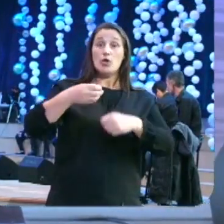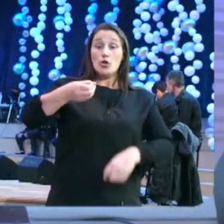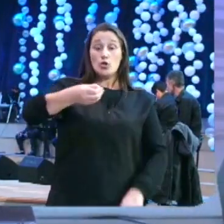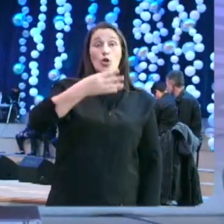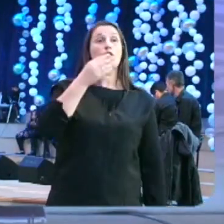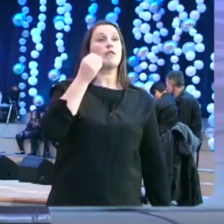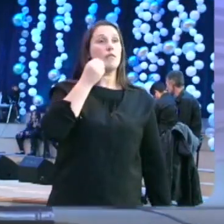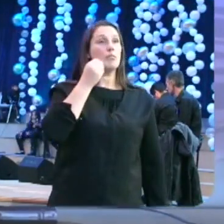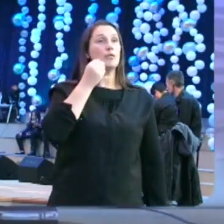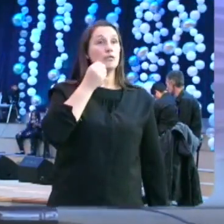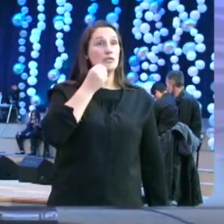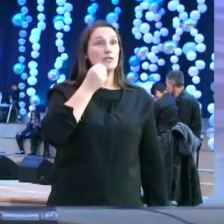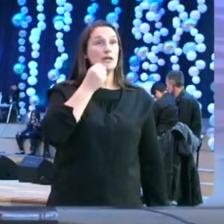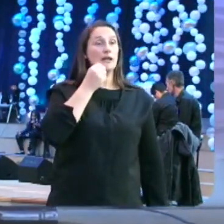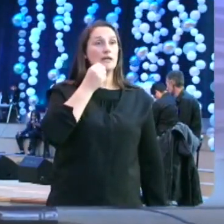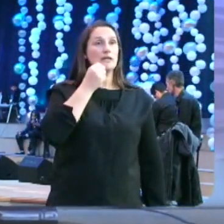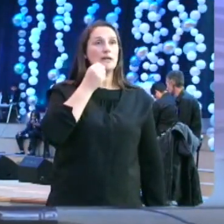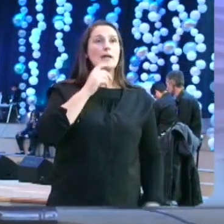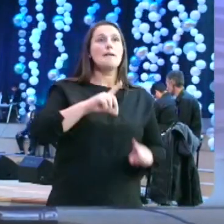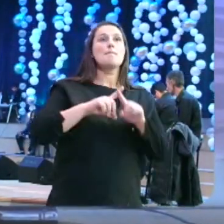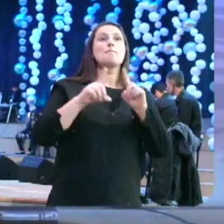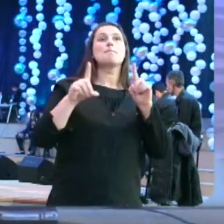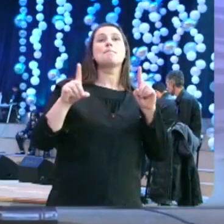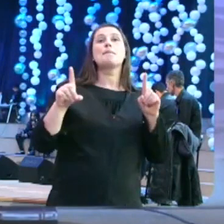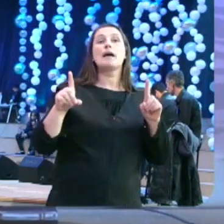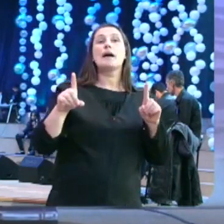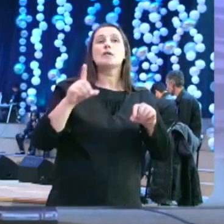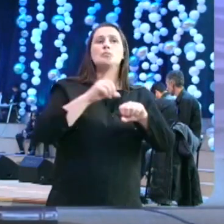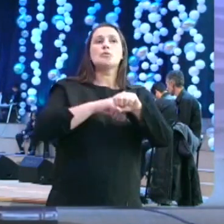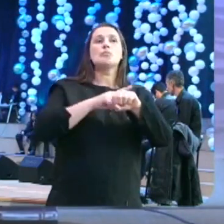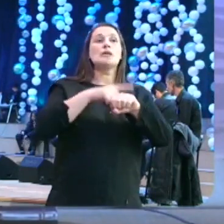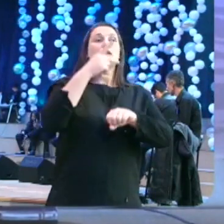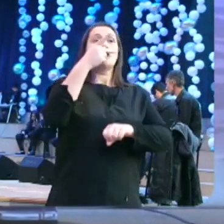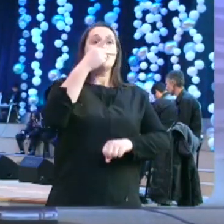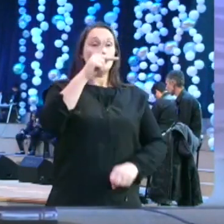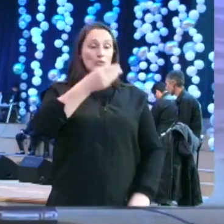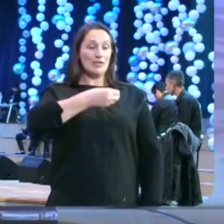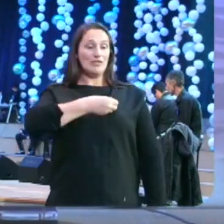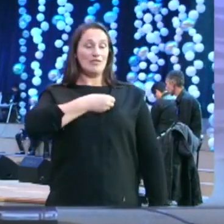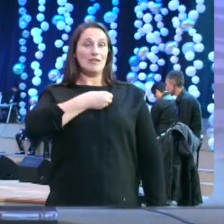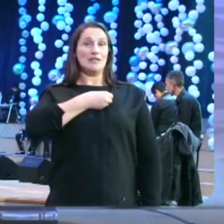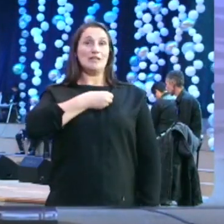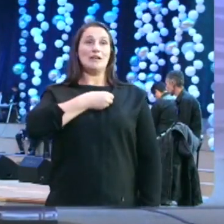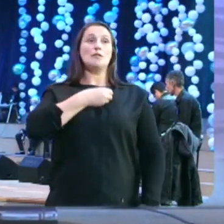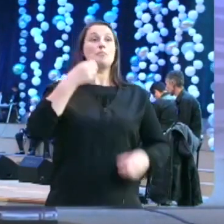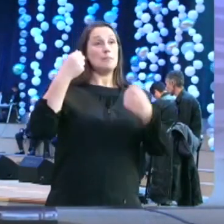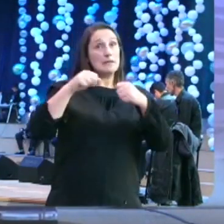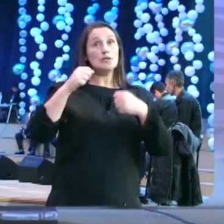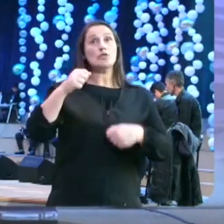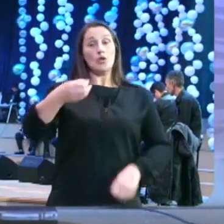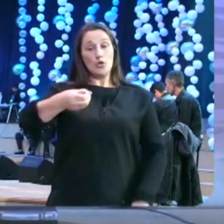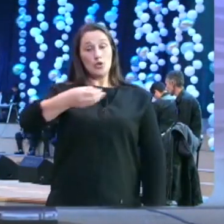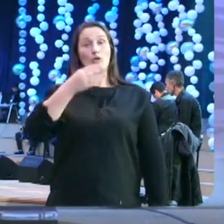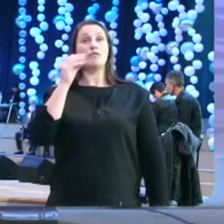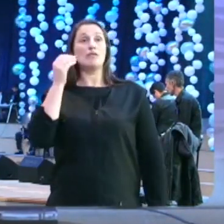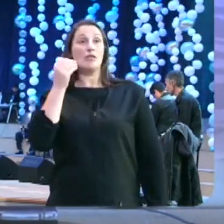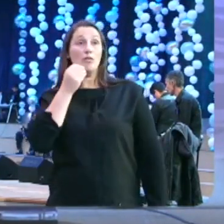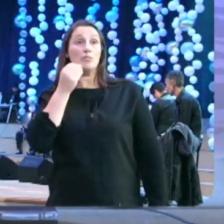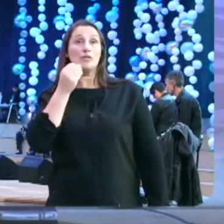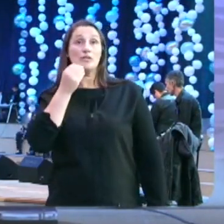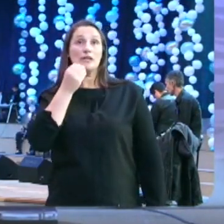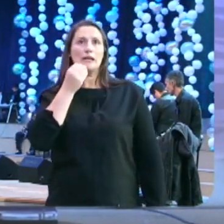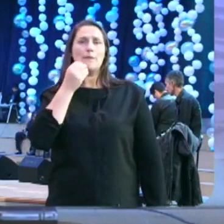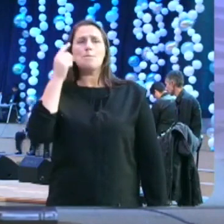não sei você, mas em algum momento da sua vida você já precisou de uma nova chance. Eu duvido que